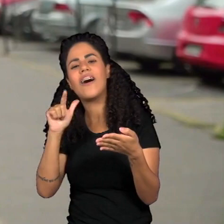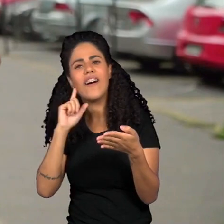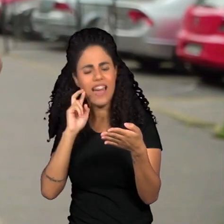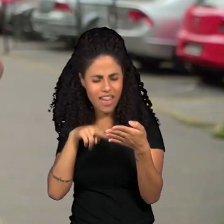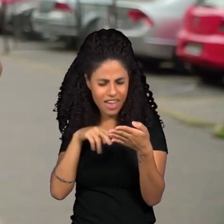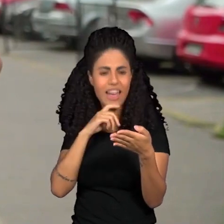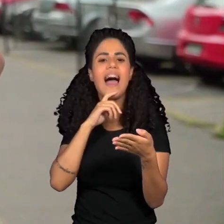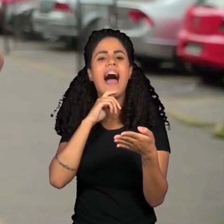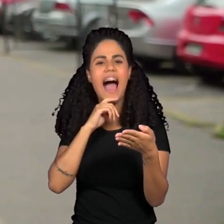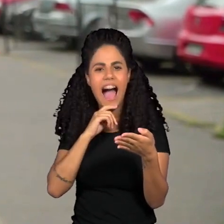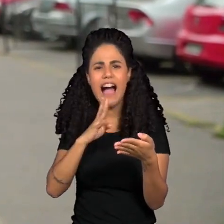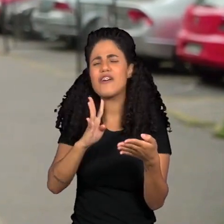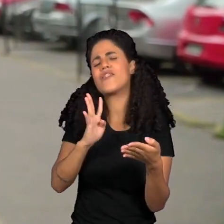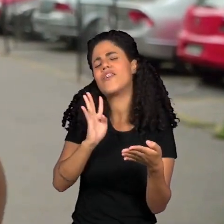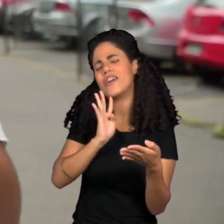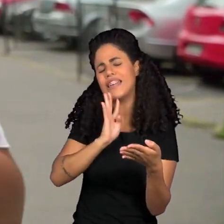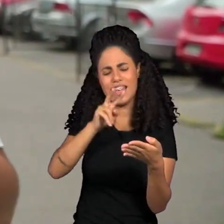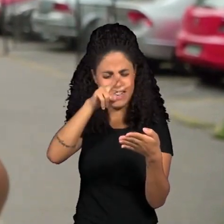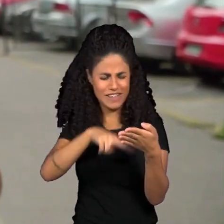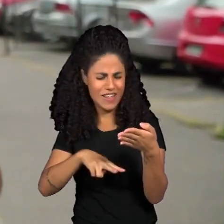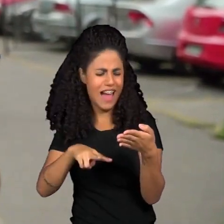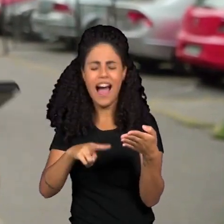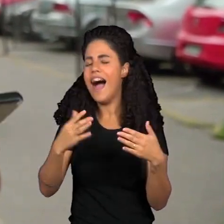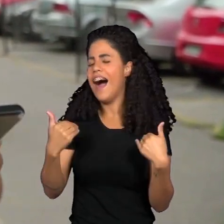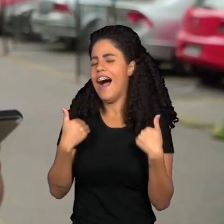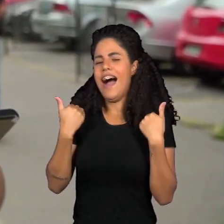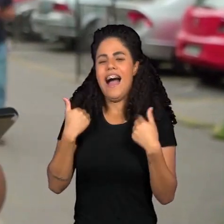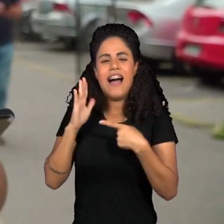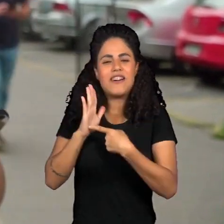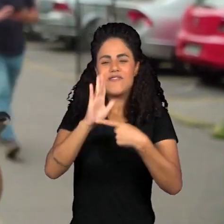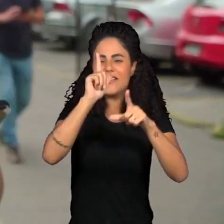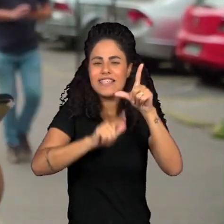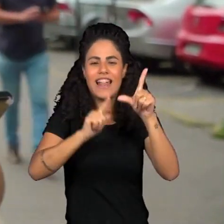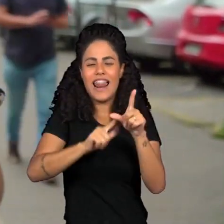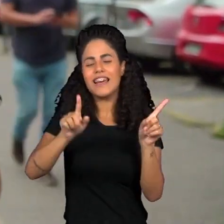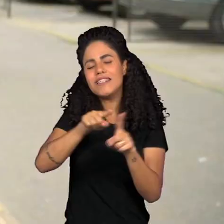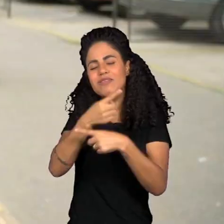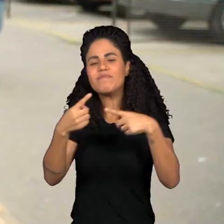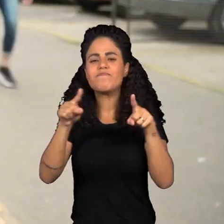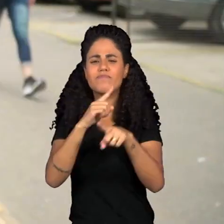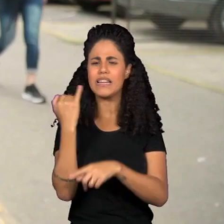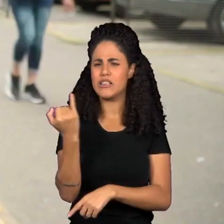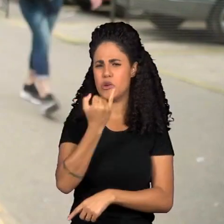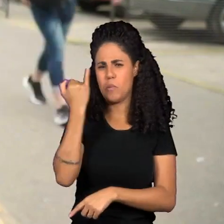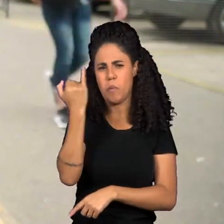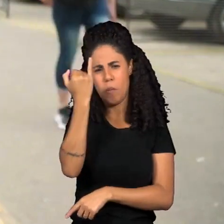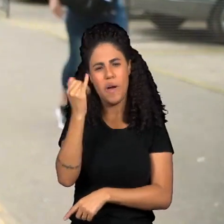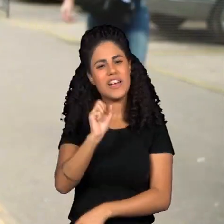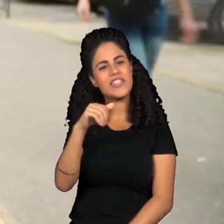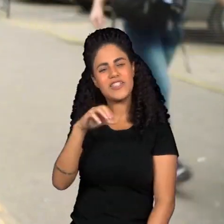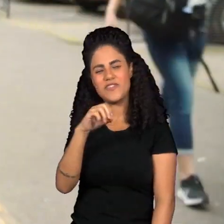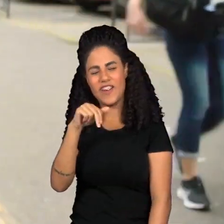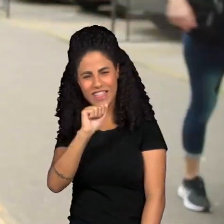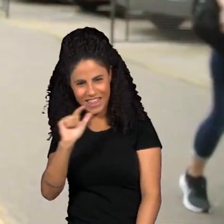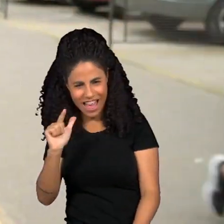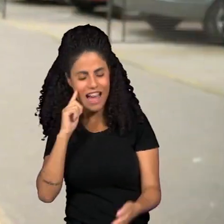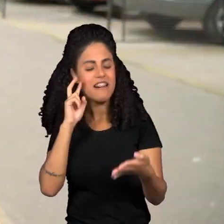Esse aqui eu conheço demais, Alegria na Música, uma pessoa muito importante. Simonal,